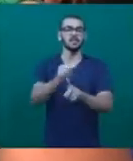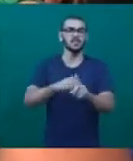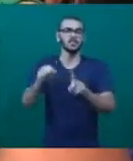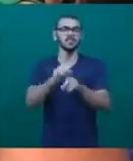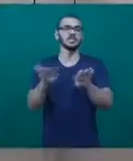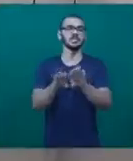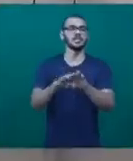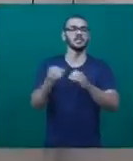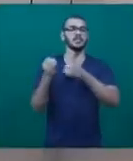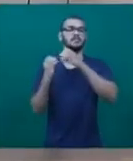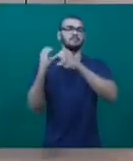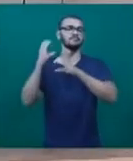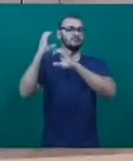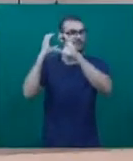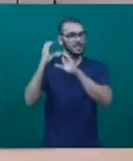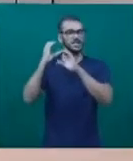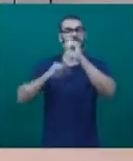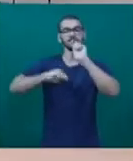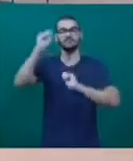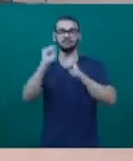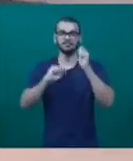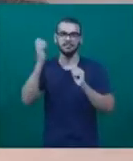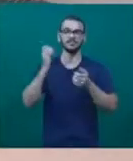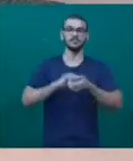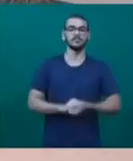de produção.